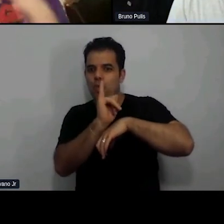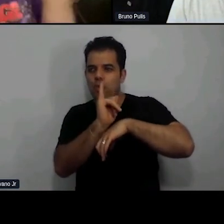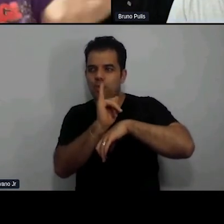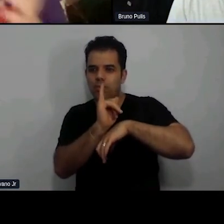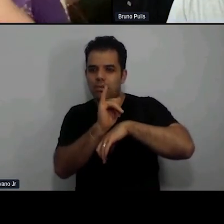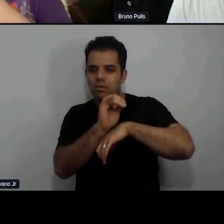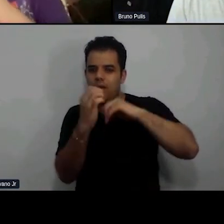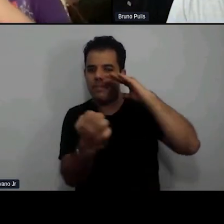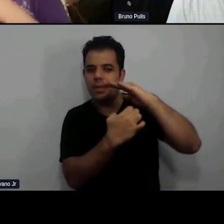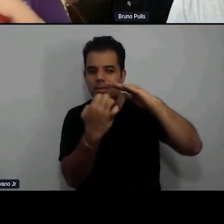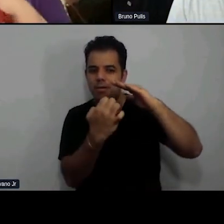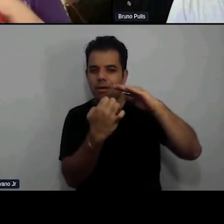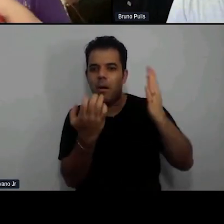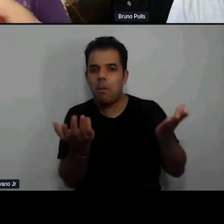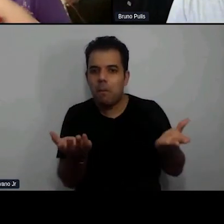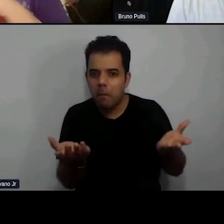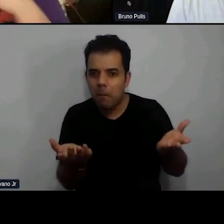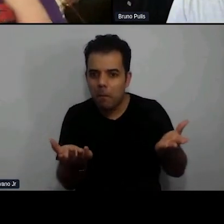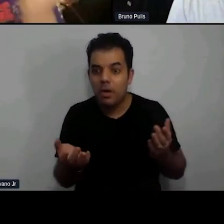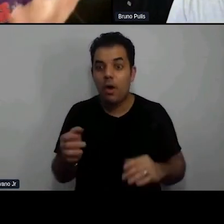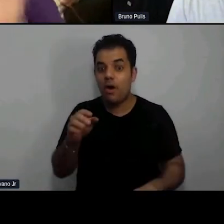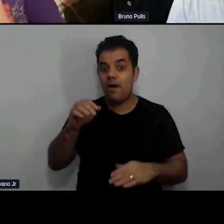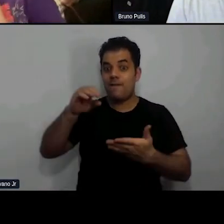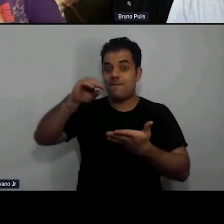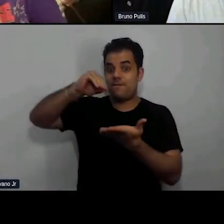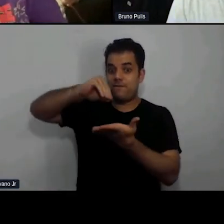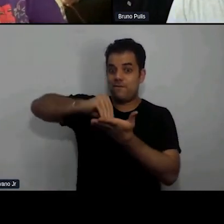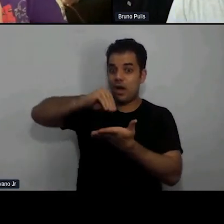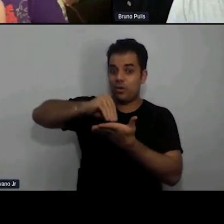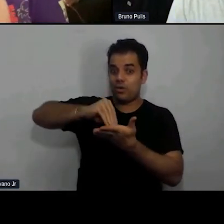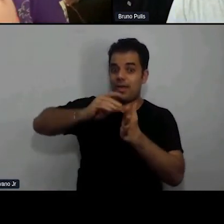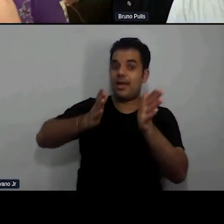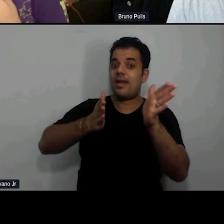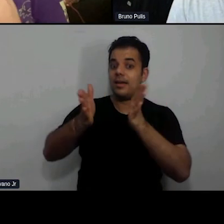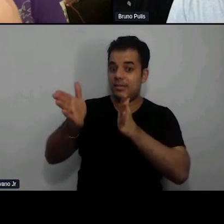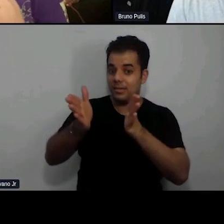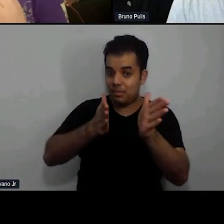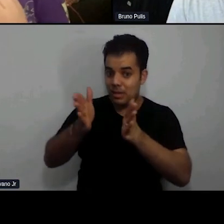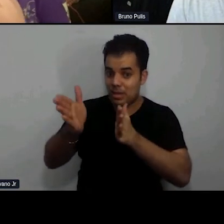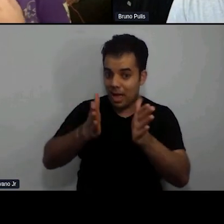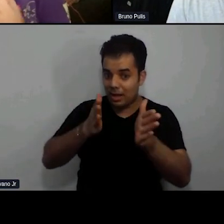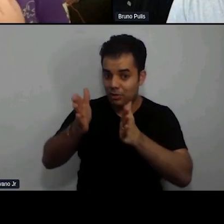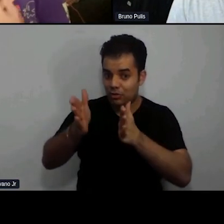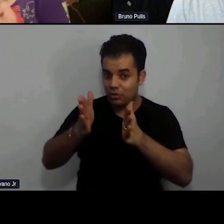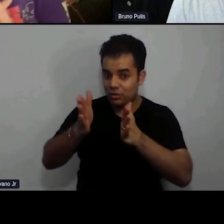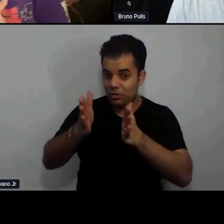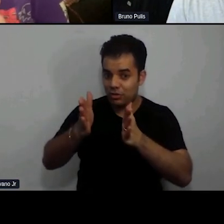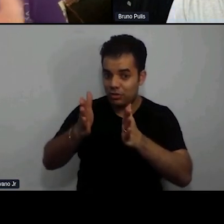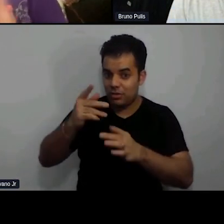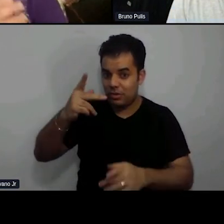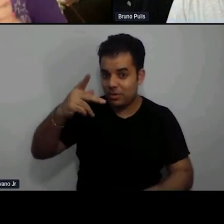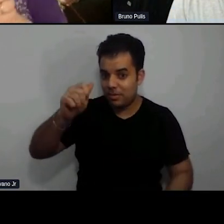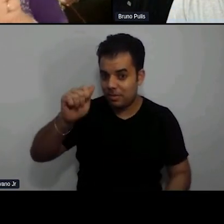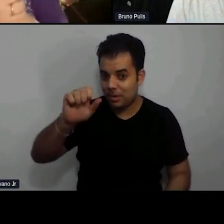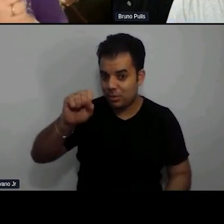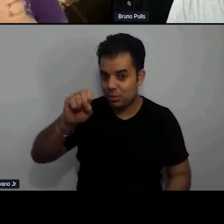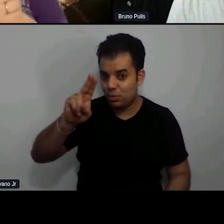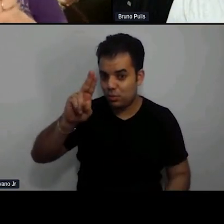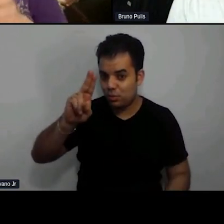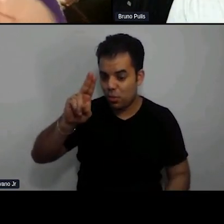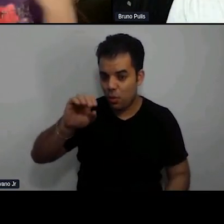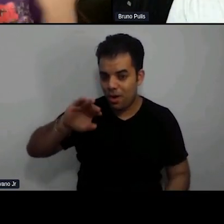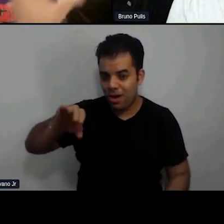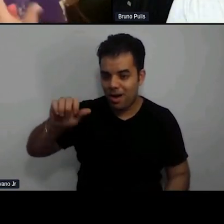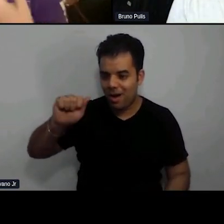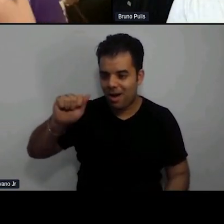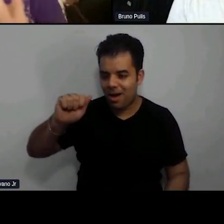Então, assistam, que fala justamente o quão impactante para ele foi um problema de acessibilidade e que isso pode estar